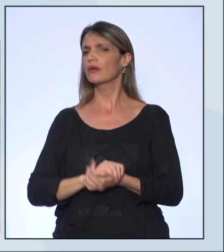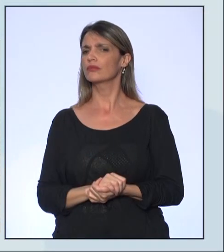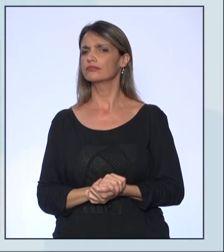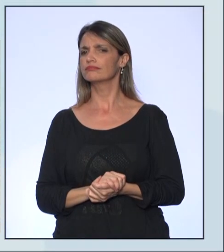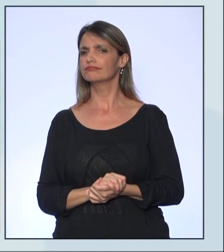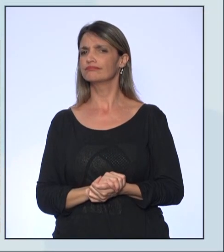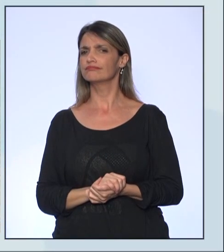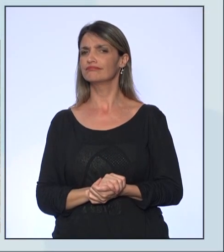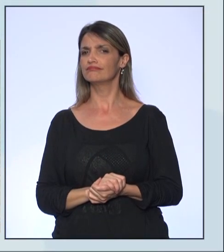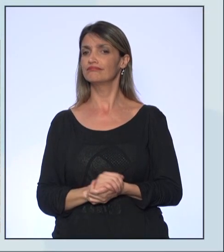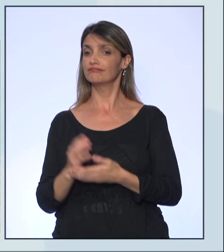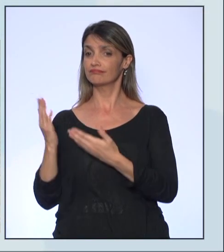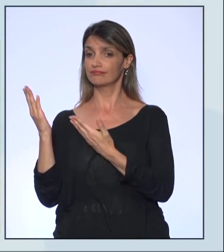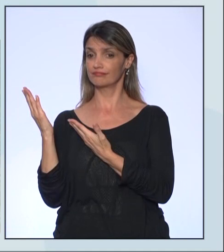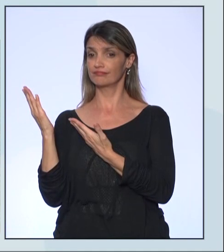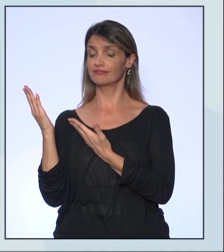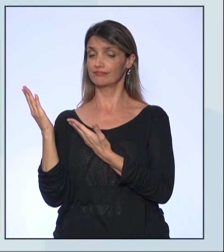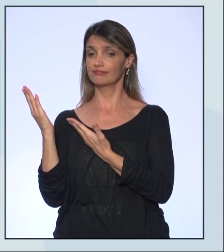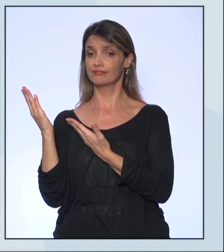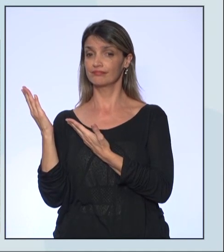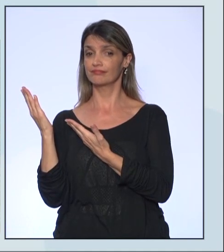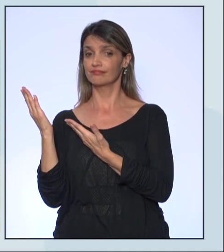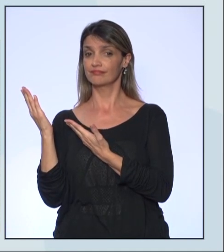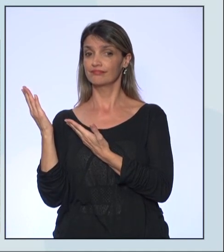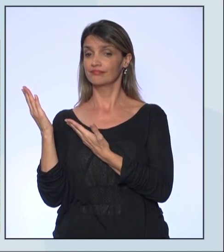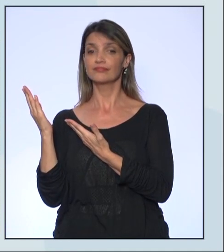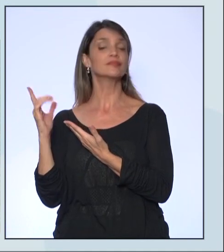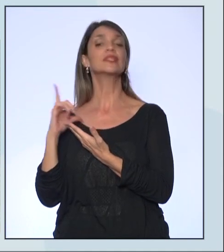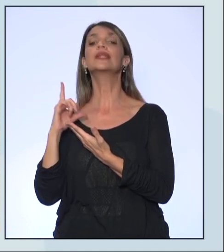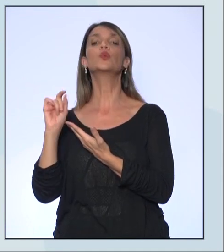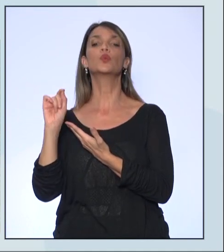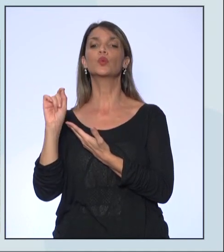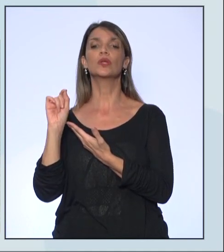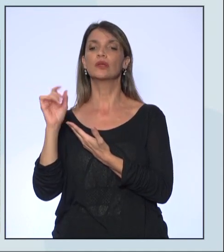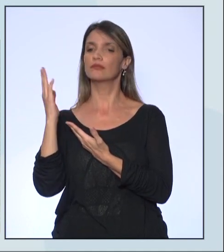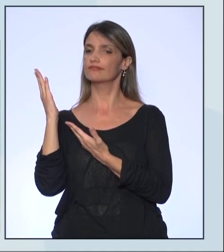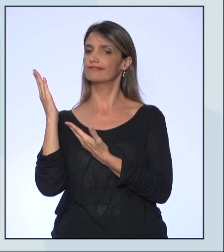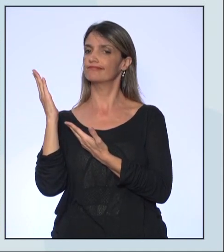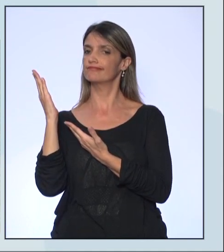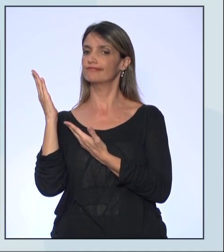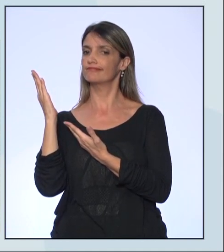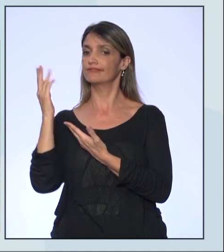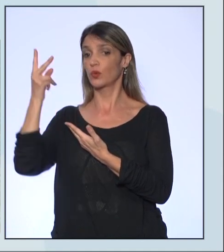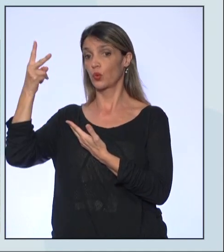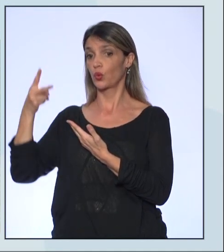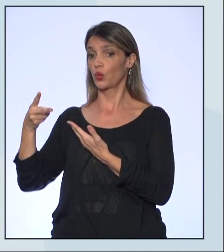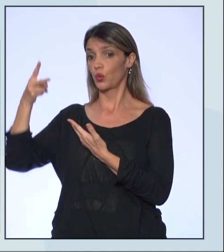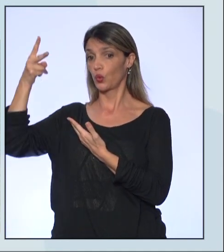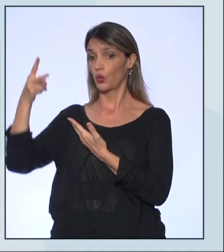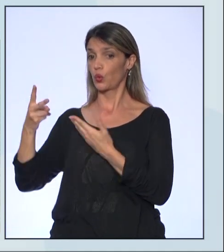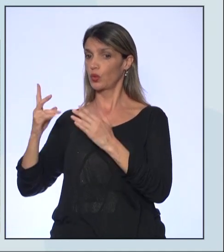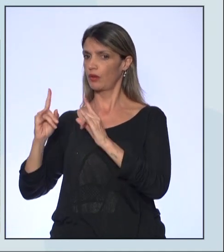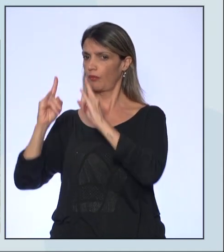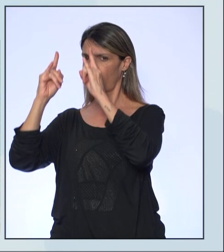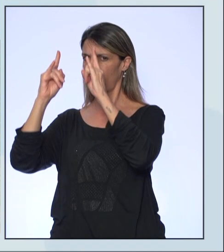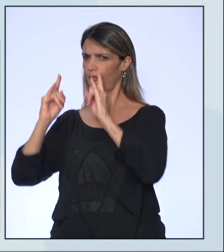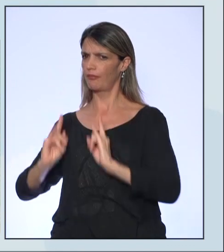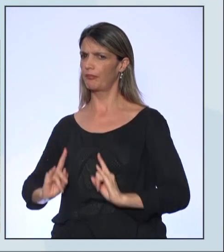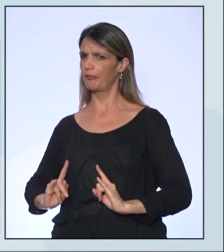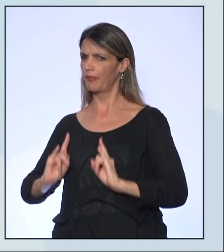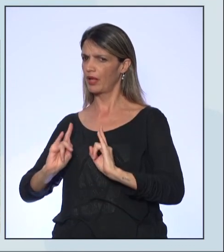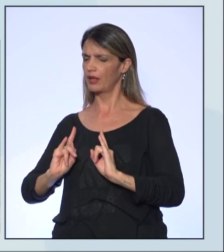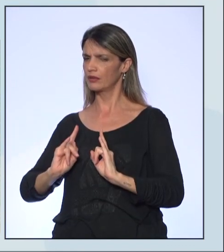né? Nós temos aí o nosso primeiro slide, onde nós estamos vendo, né, dois prédios, né, históricos,